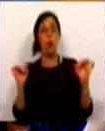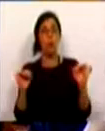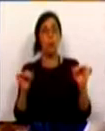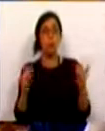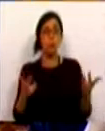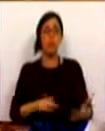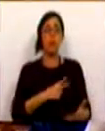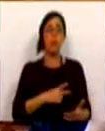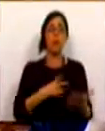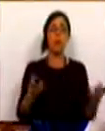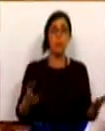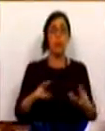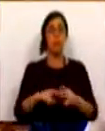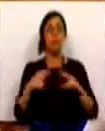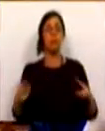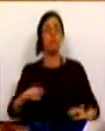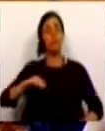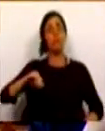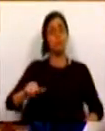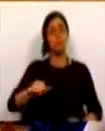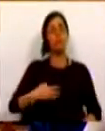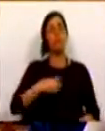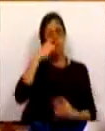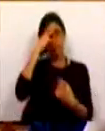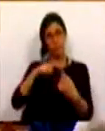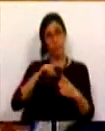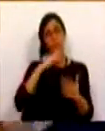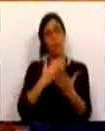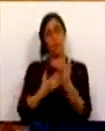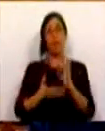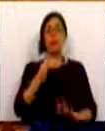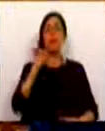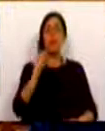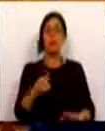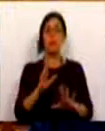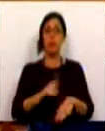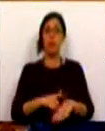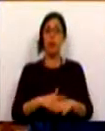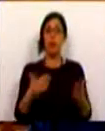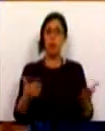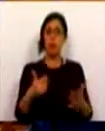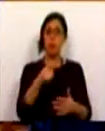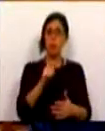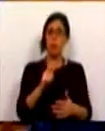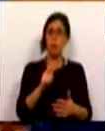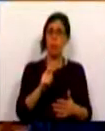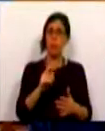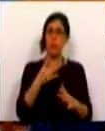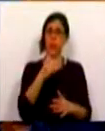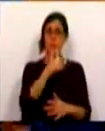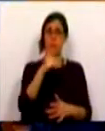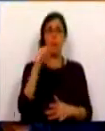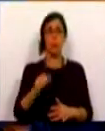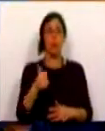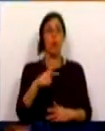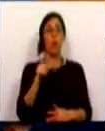as universidades e como as autarquias locais, no sentido de poder dar a celeridade que o Bloco de Esquerda pretende, mais de 100% que o